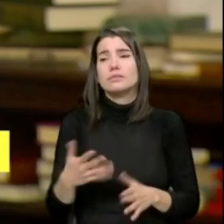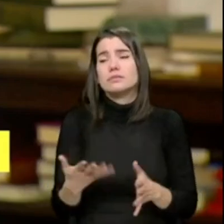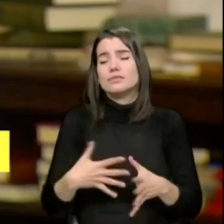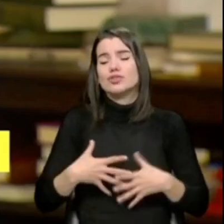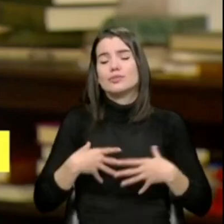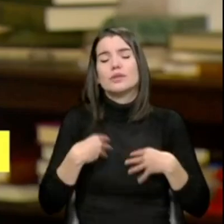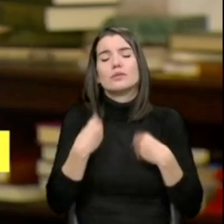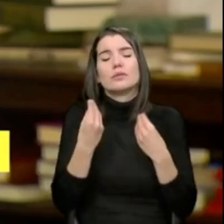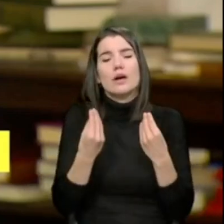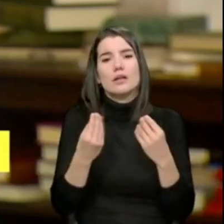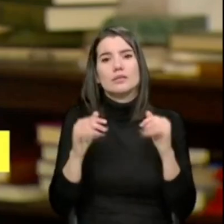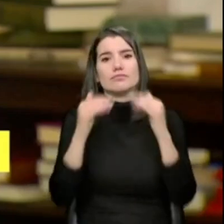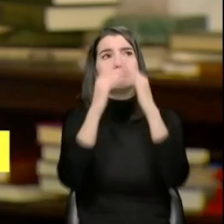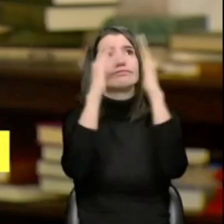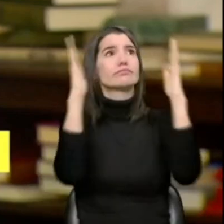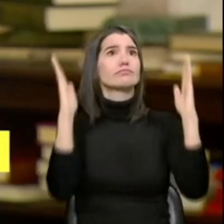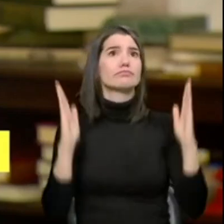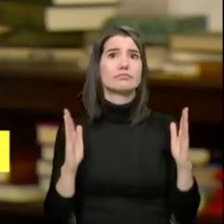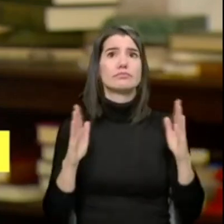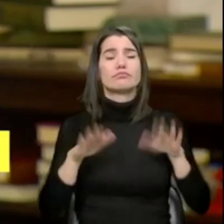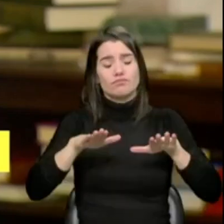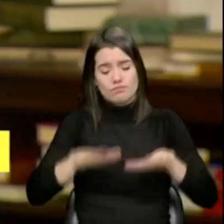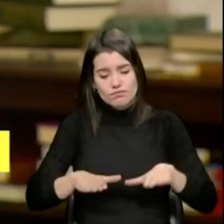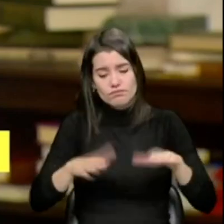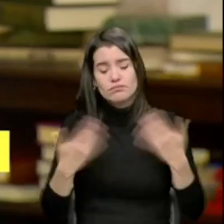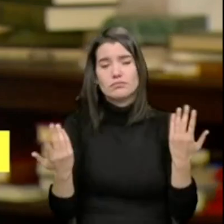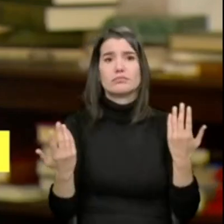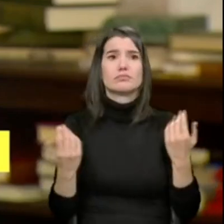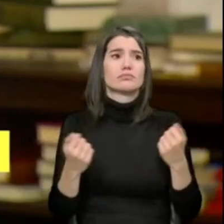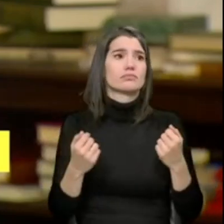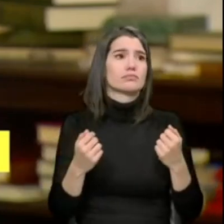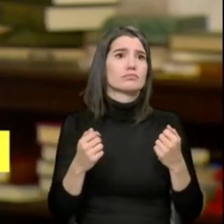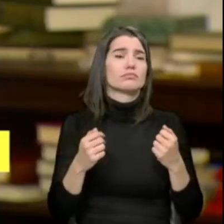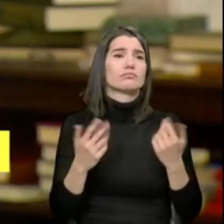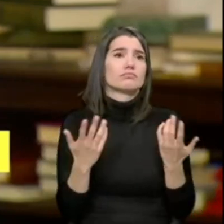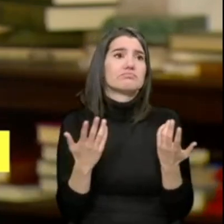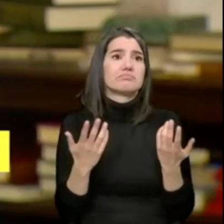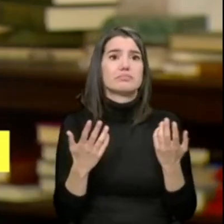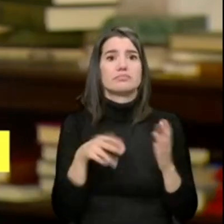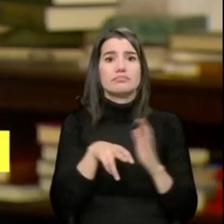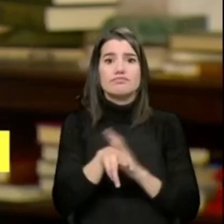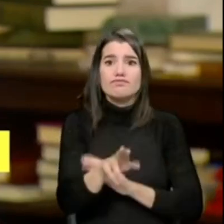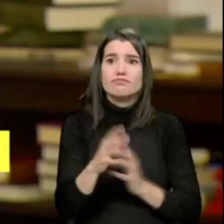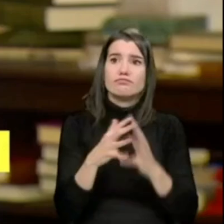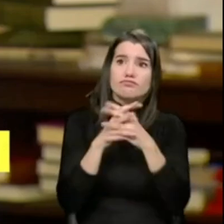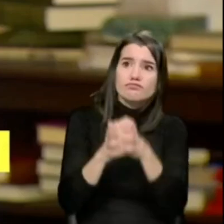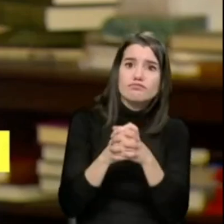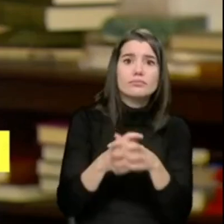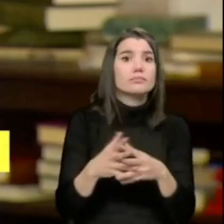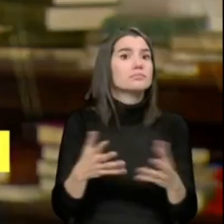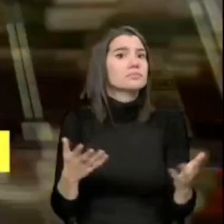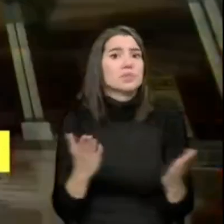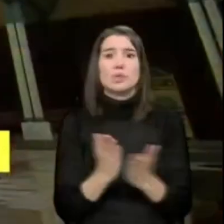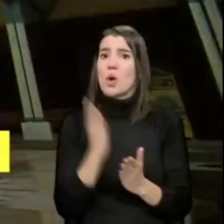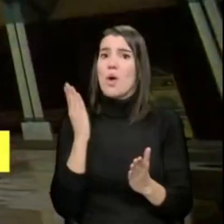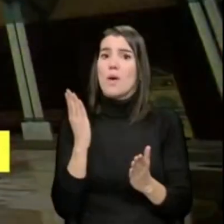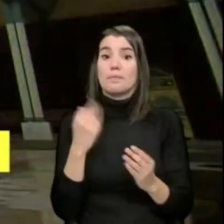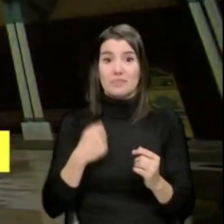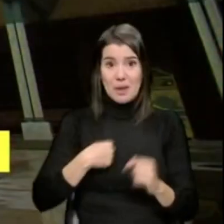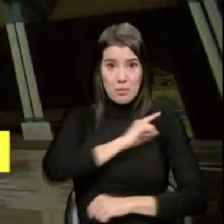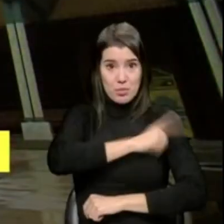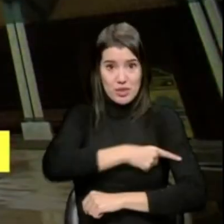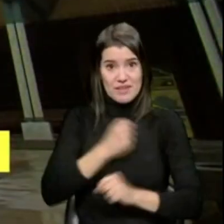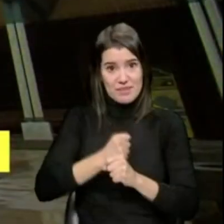espirituais, são mesquitas, são templos, são igrejas, mas não têm capacidade vinculativa para fazer muito mais. Quem